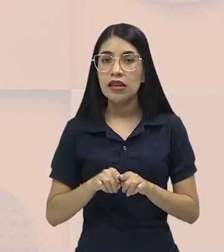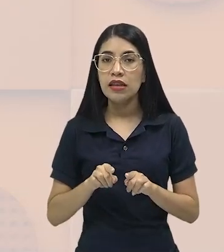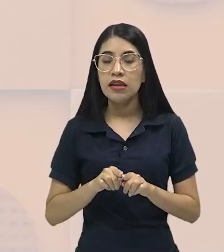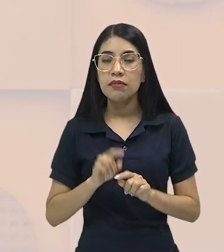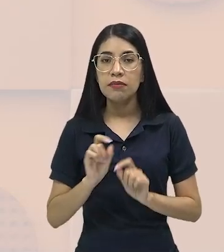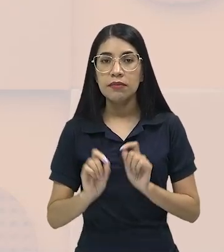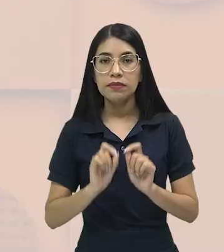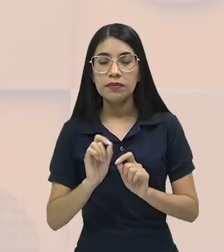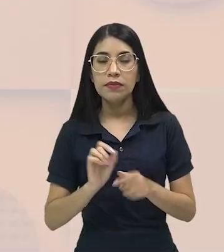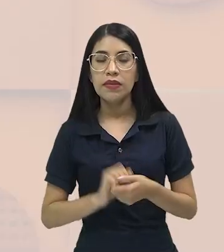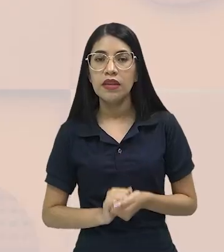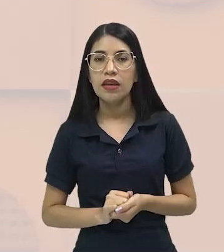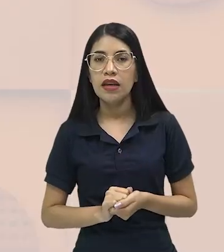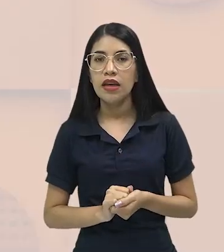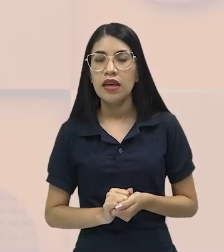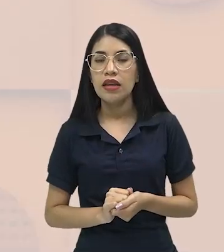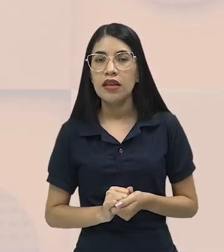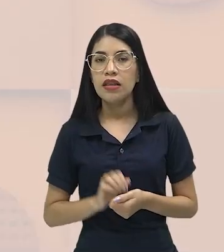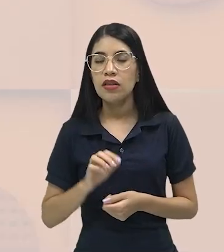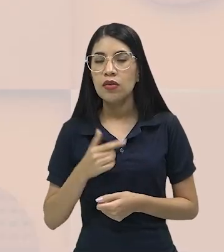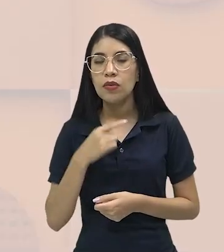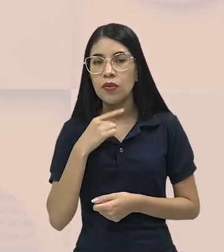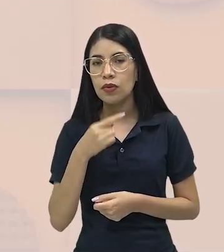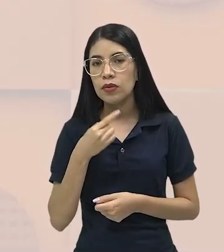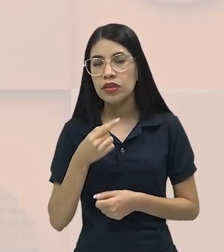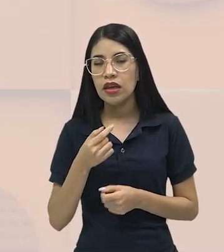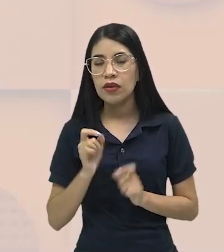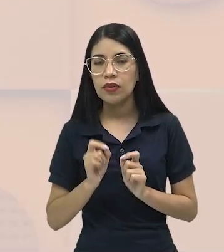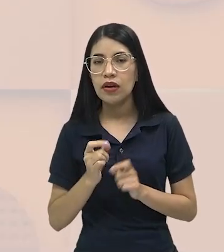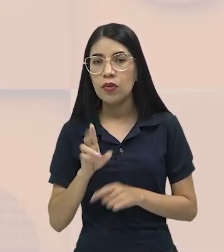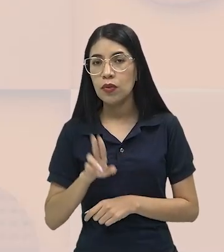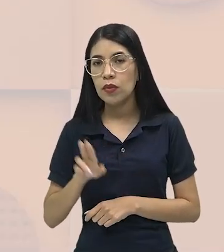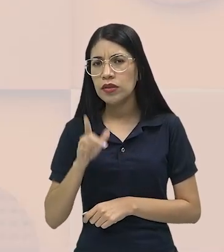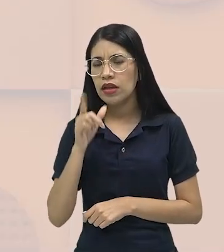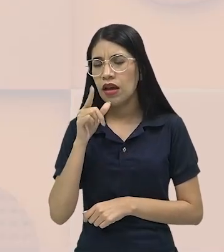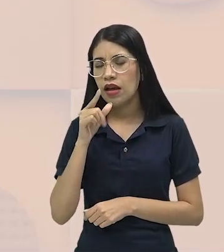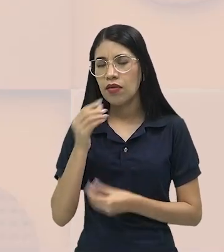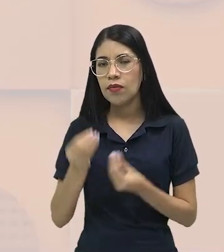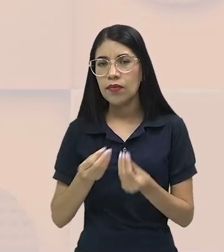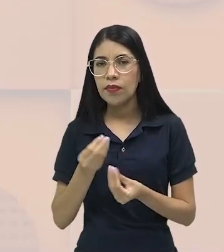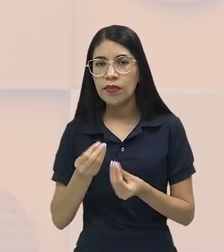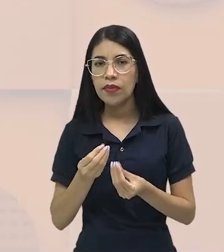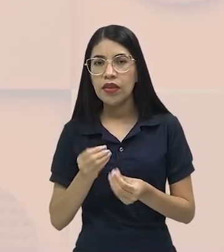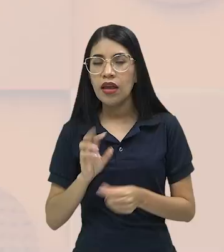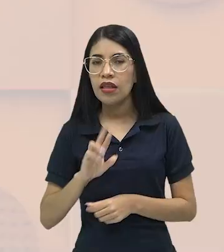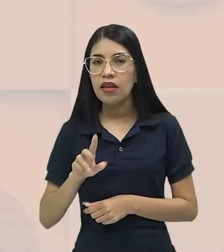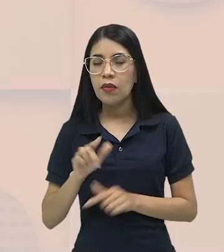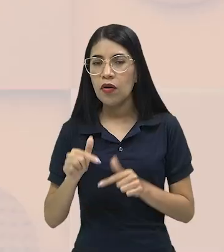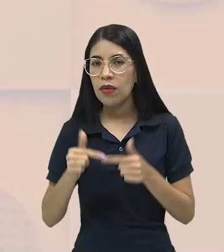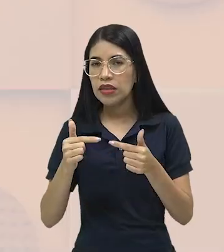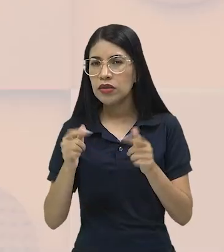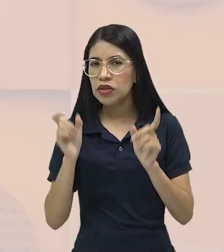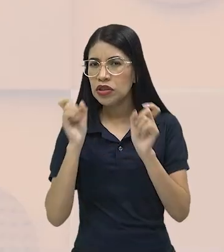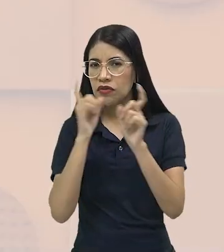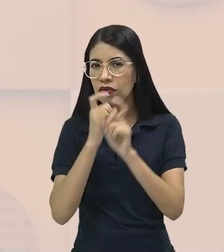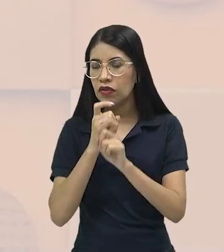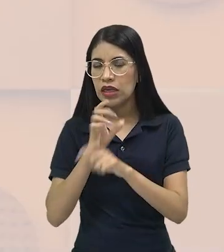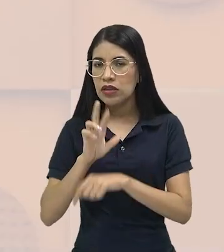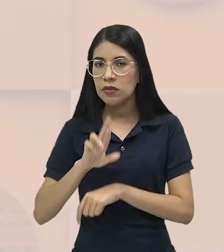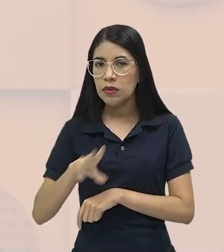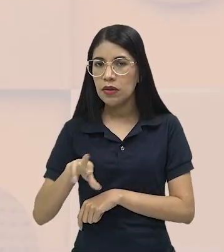você não tem muita dificuldade no tratar da água, ou seja, não é uma ação tão